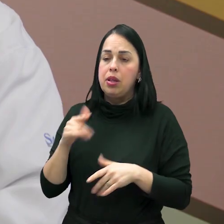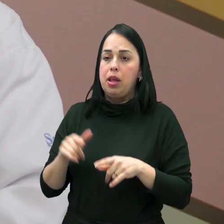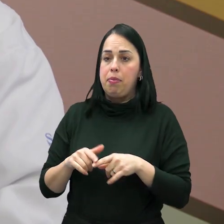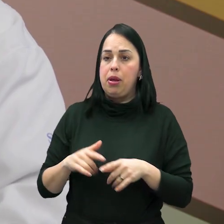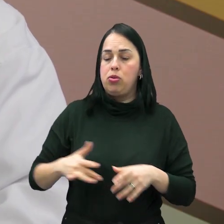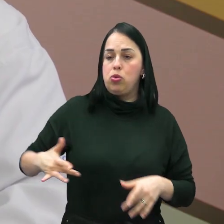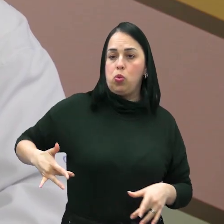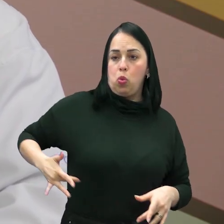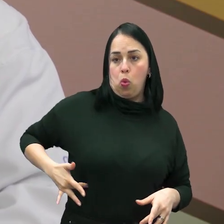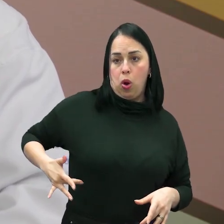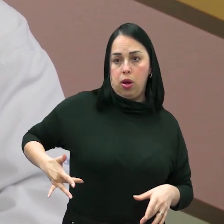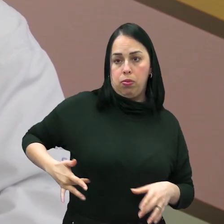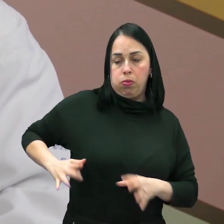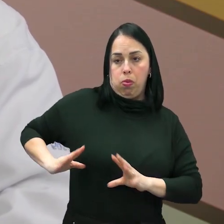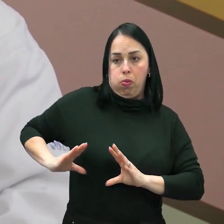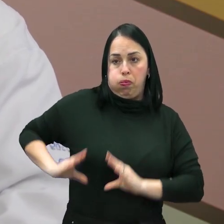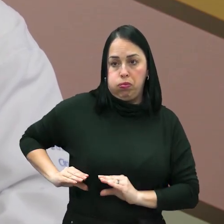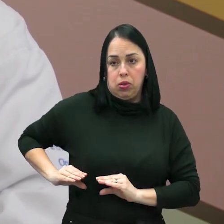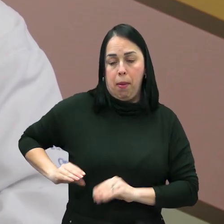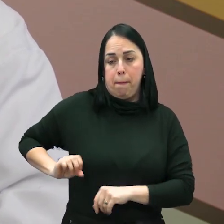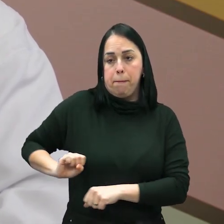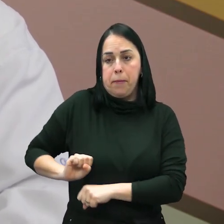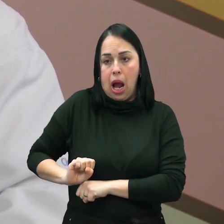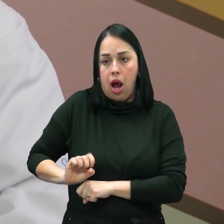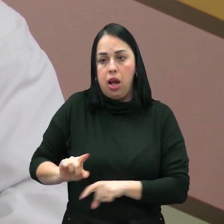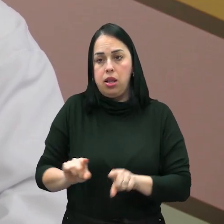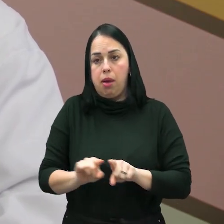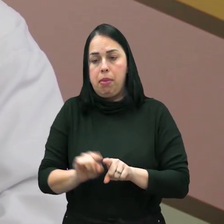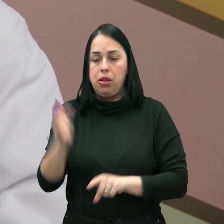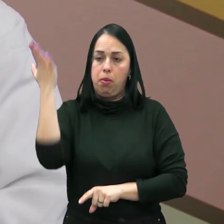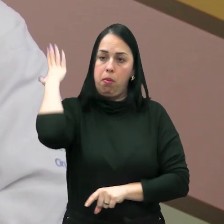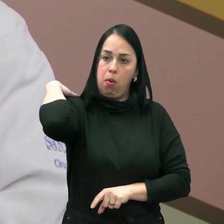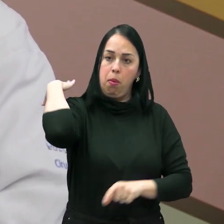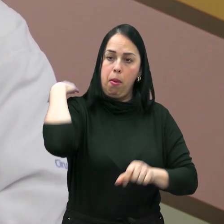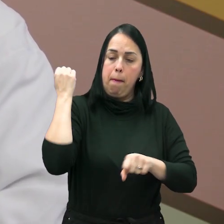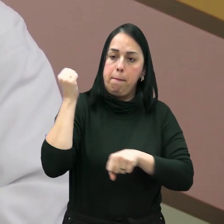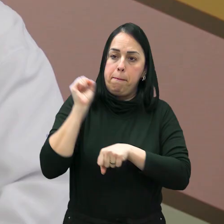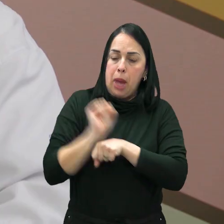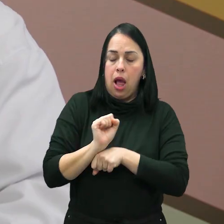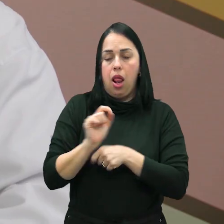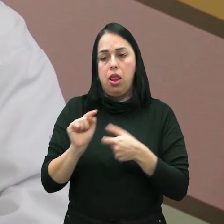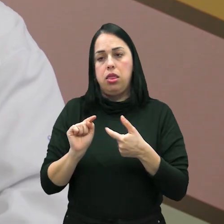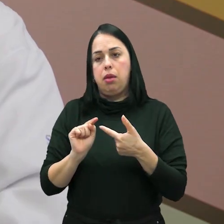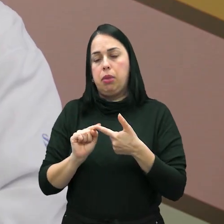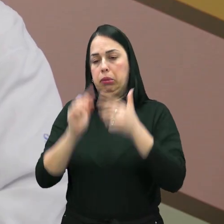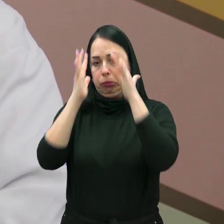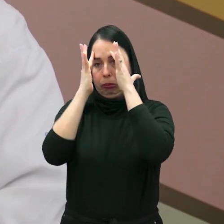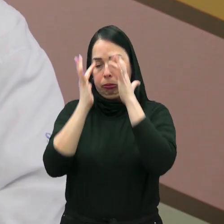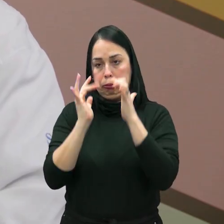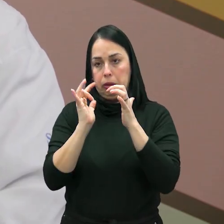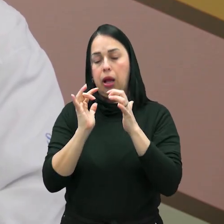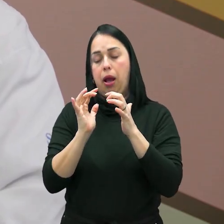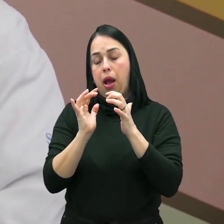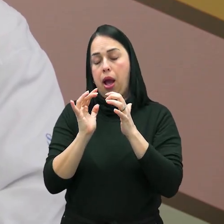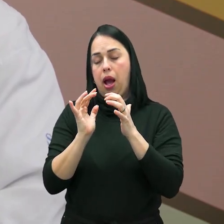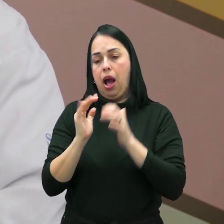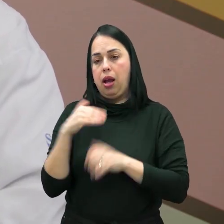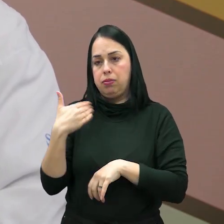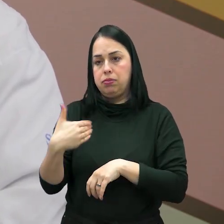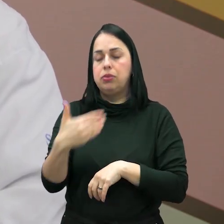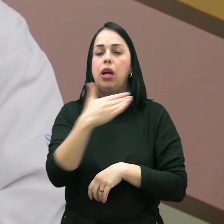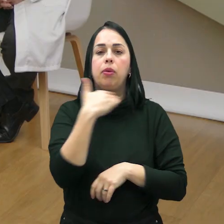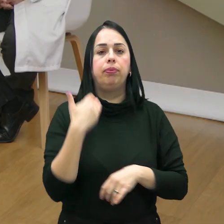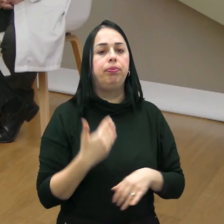dos rins. Os rins podem levar à alteração pulmonar, do pulmonar depois à alteração cardiológica ou neurológica, e isso levar